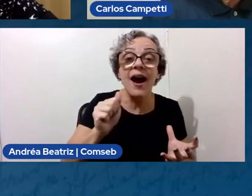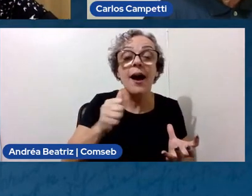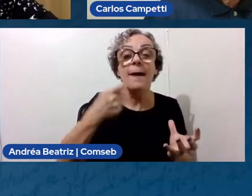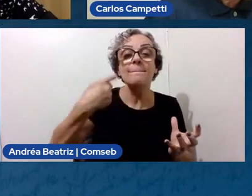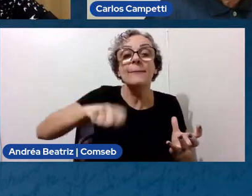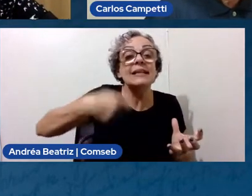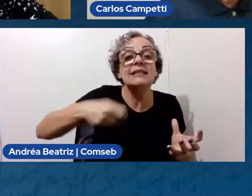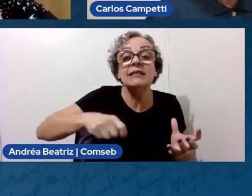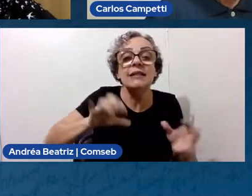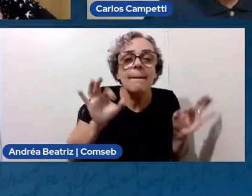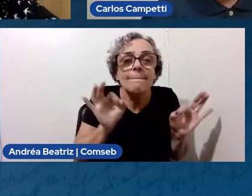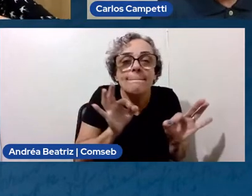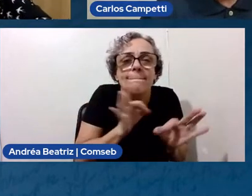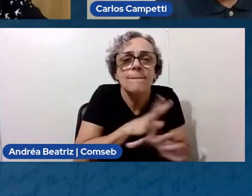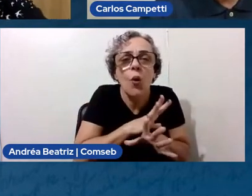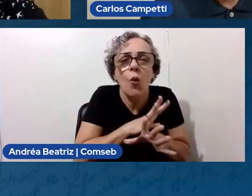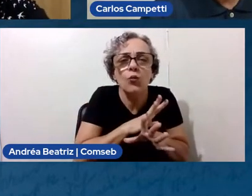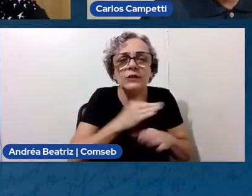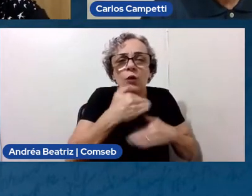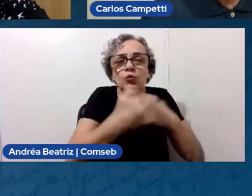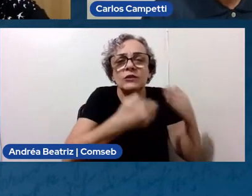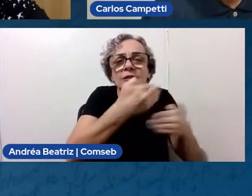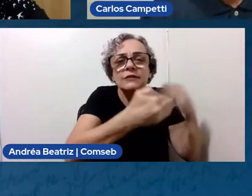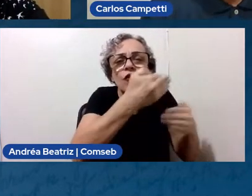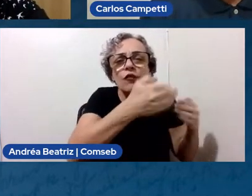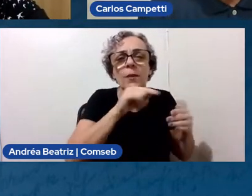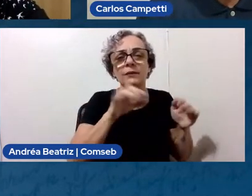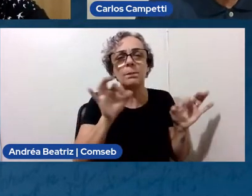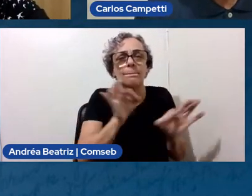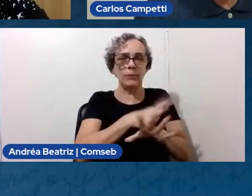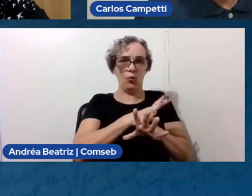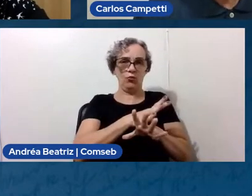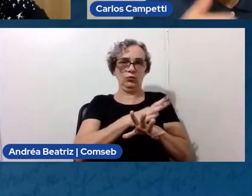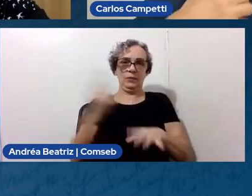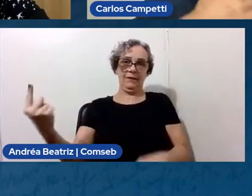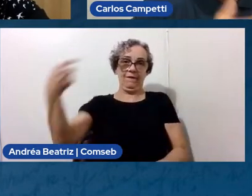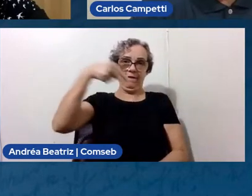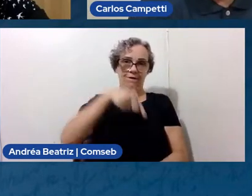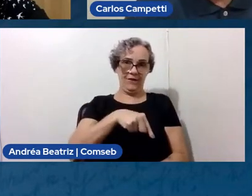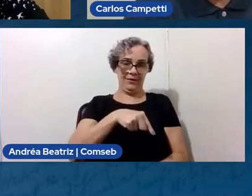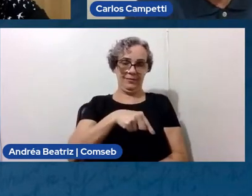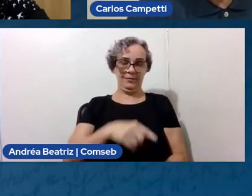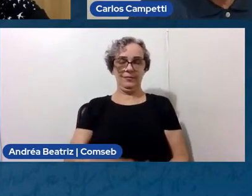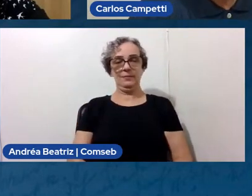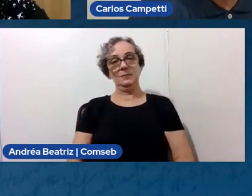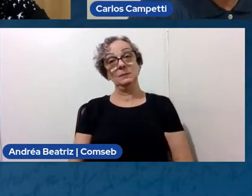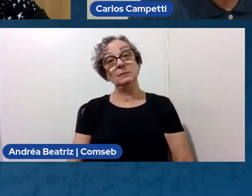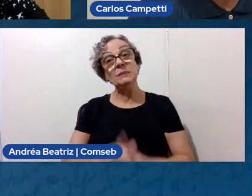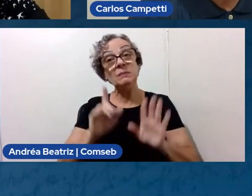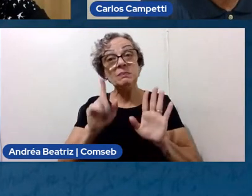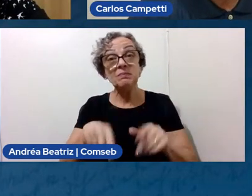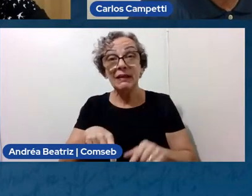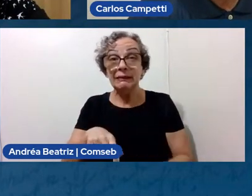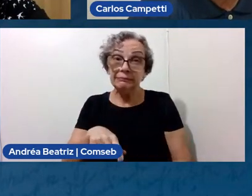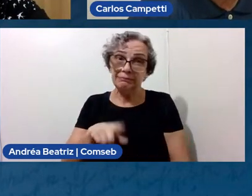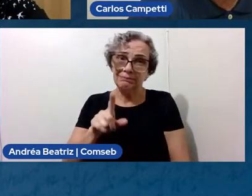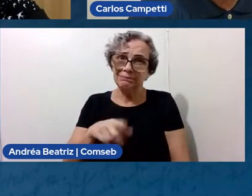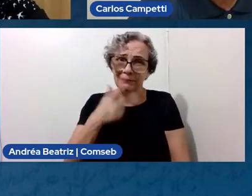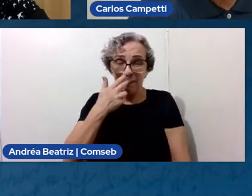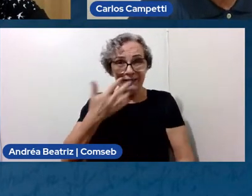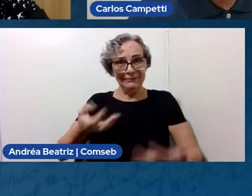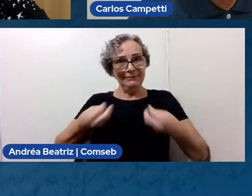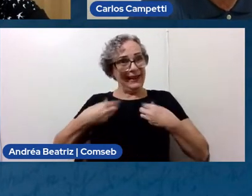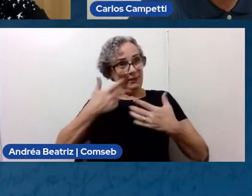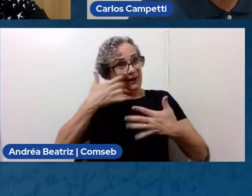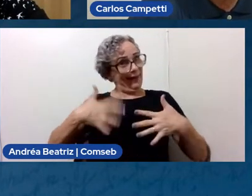esse desenvolvimento. Isso era muito importante. Né? Muito bom, Marlene. É tão empolgante isso, não é? E a